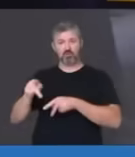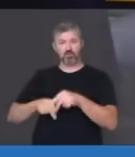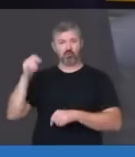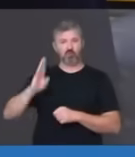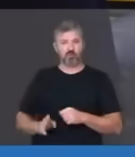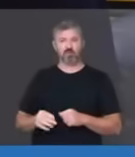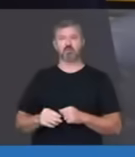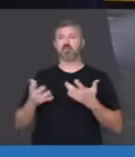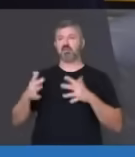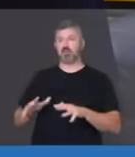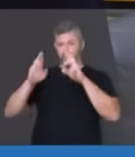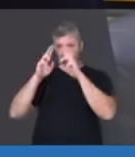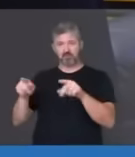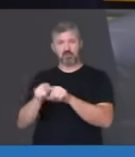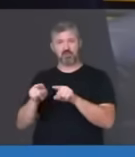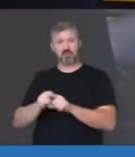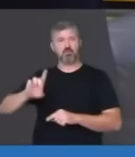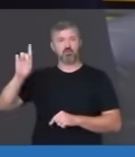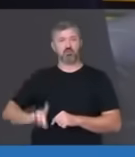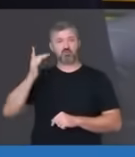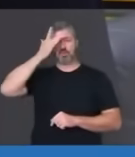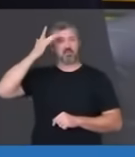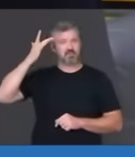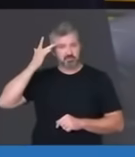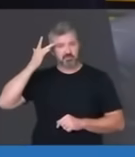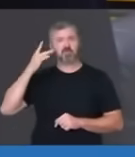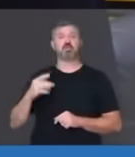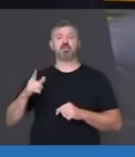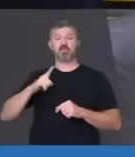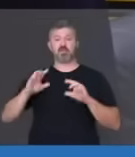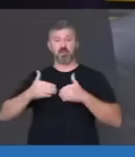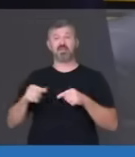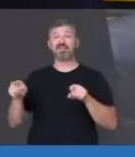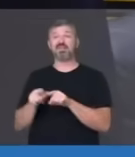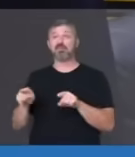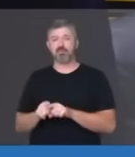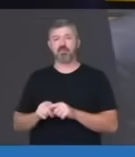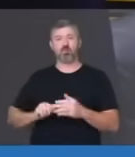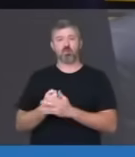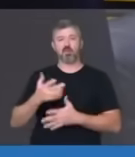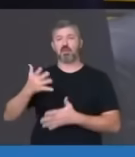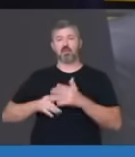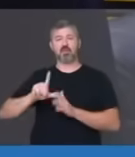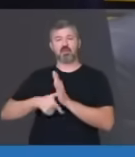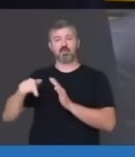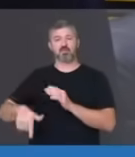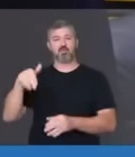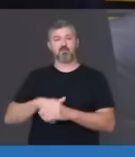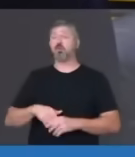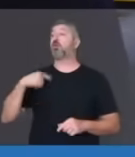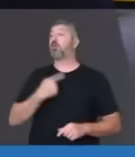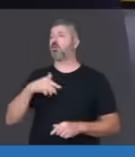país, não queiram respeitar os direitos das pessoas com transtorno de espectro autista, obstruindo e atrasando esta votação.